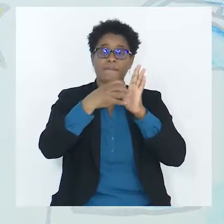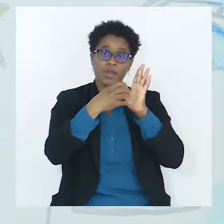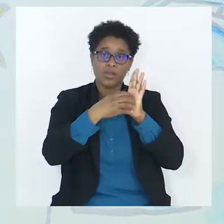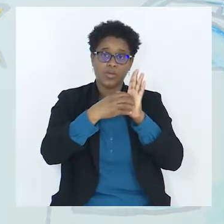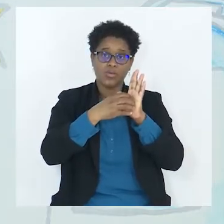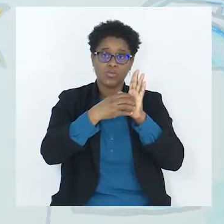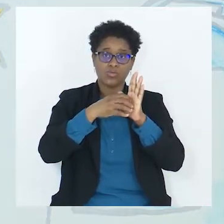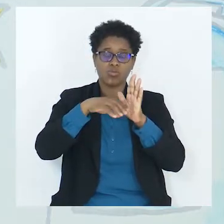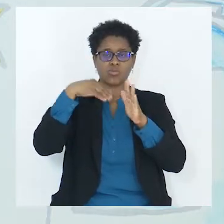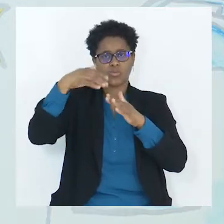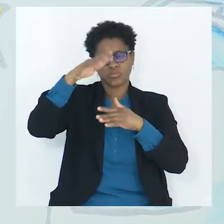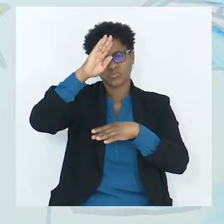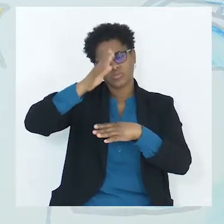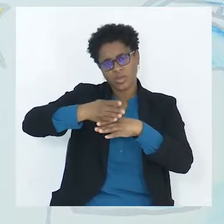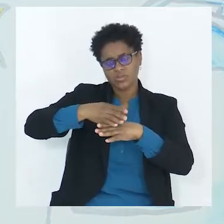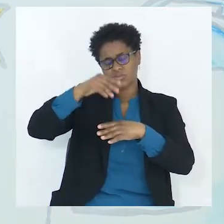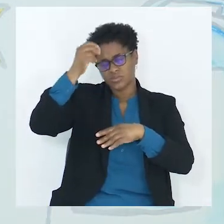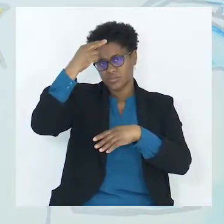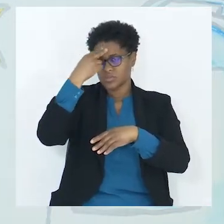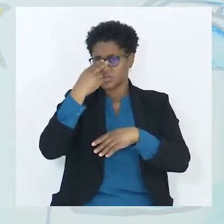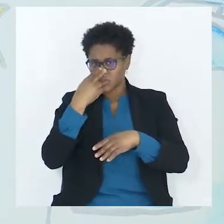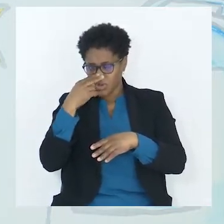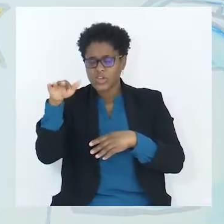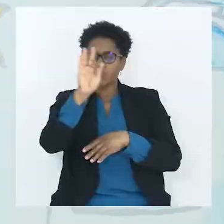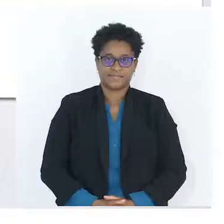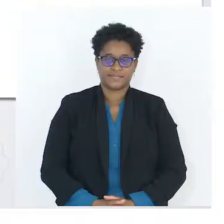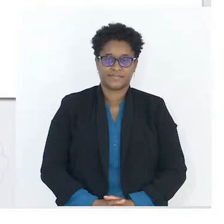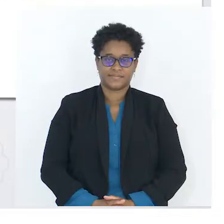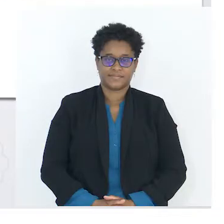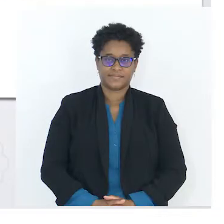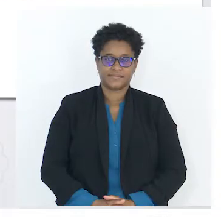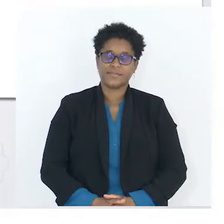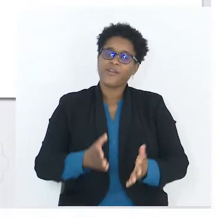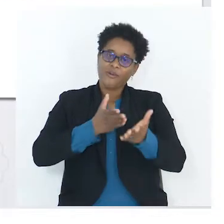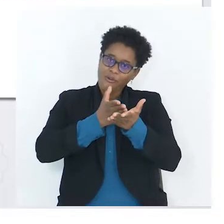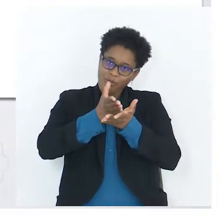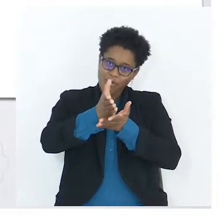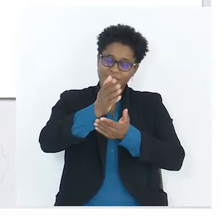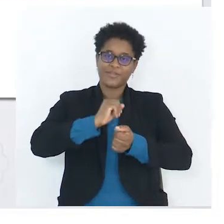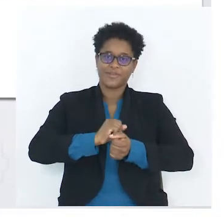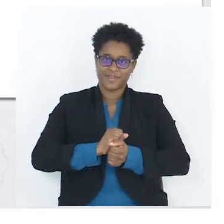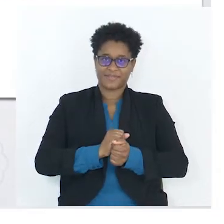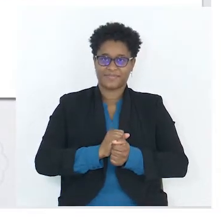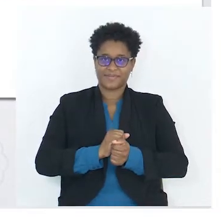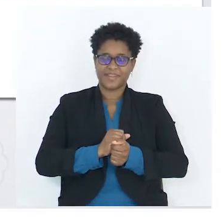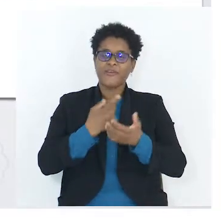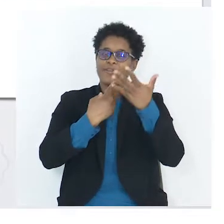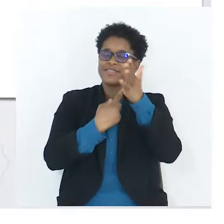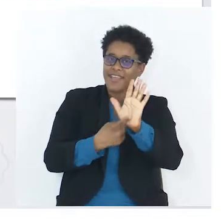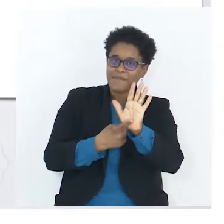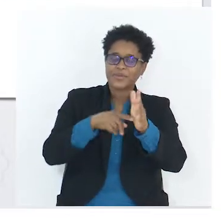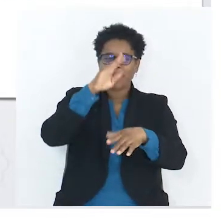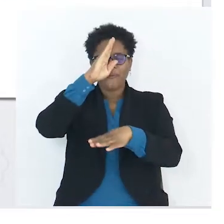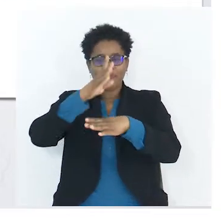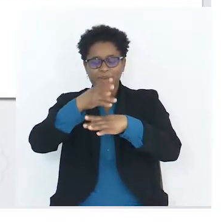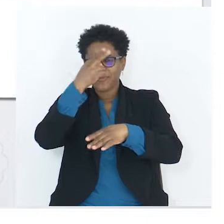o percurso da nossa história de uma forma negativa. Continuando com exemplos de